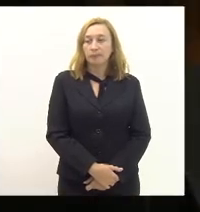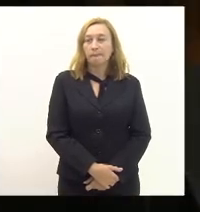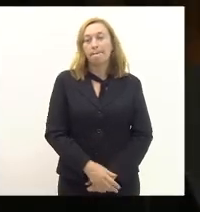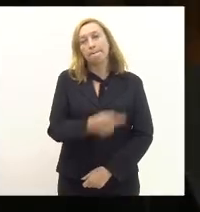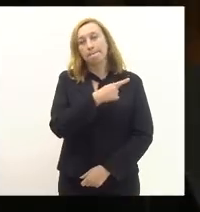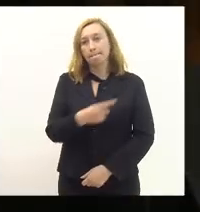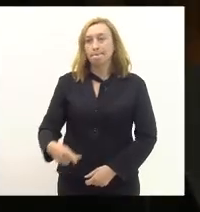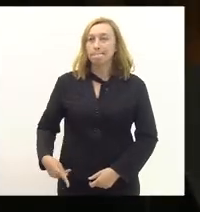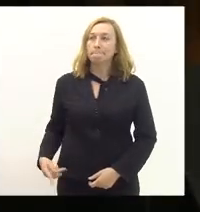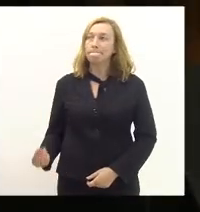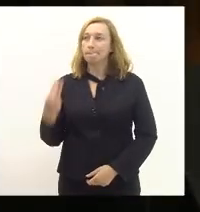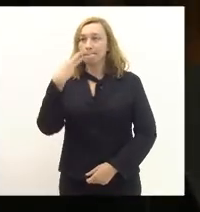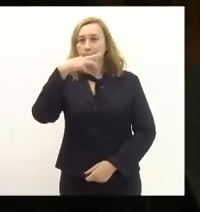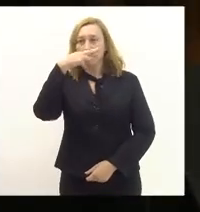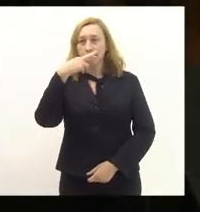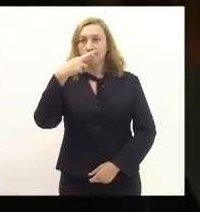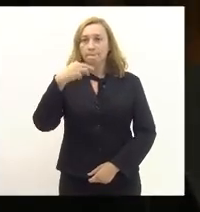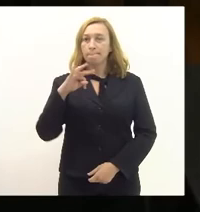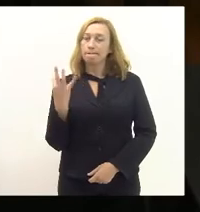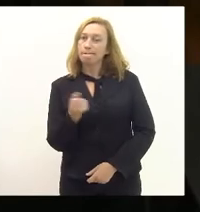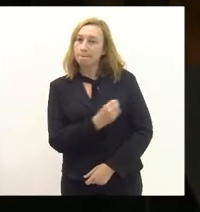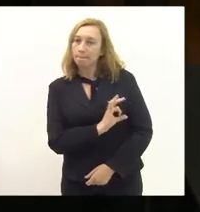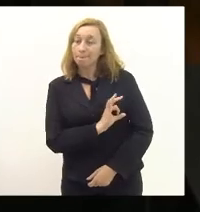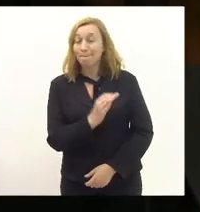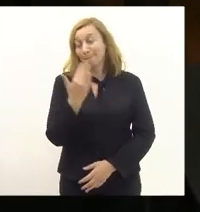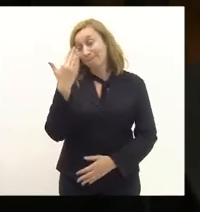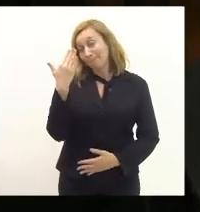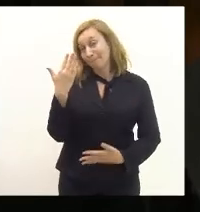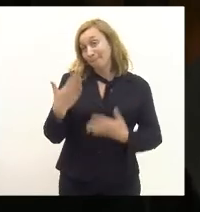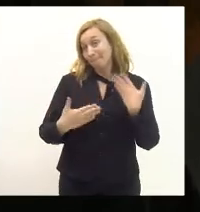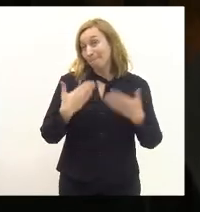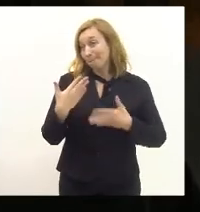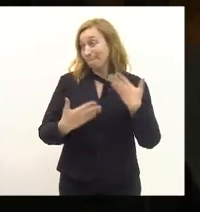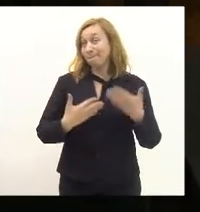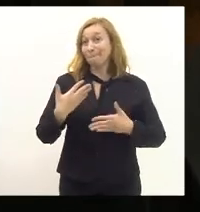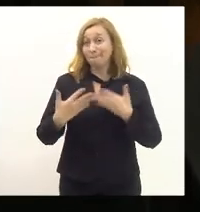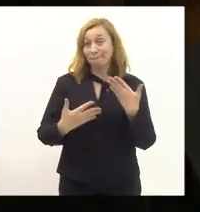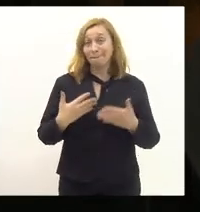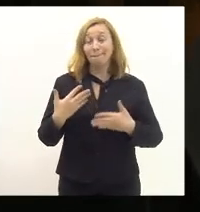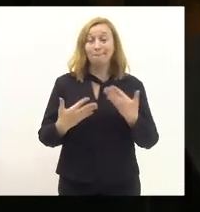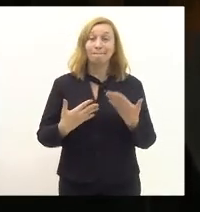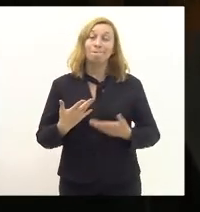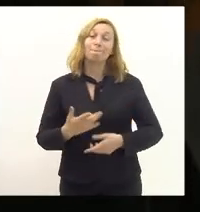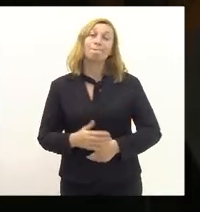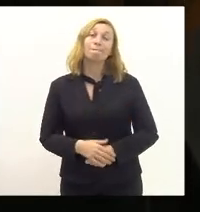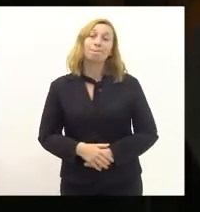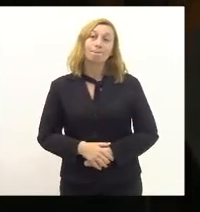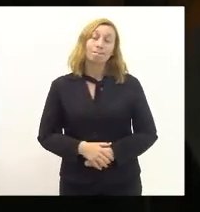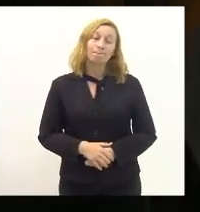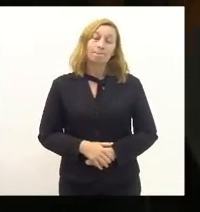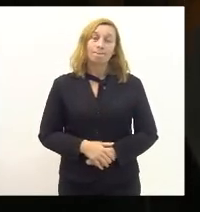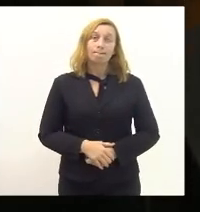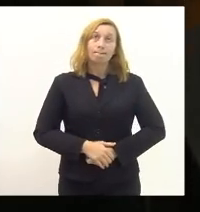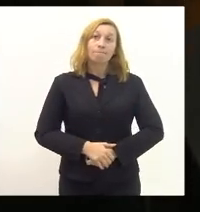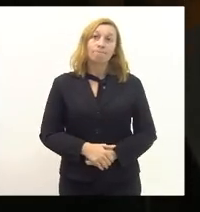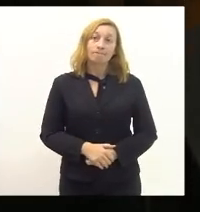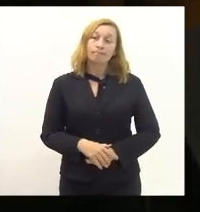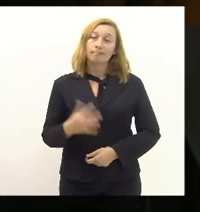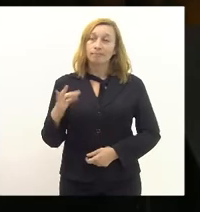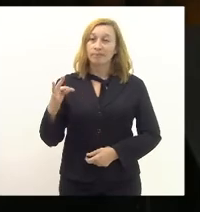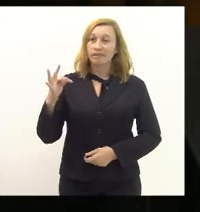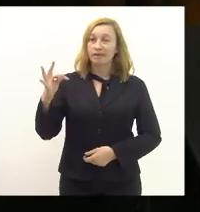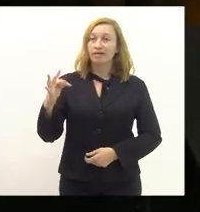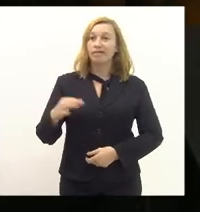Presidente Marta Rocha, queria agradecer aqui sua presidência, dizer, presidente, brevemente,